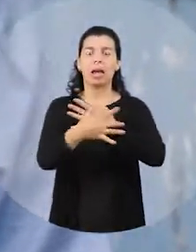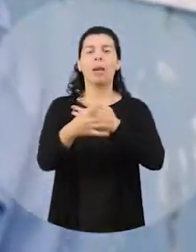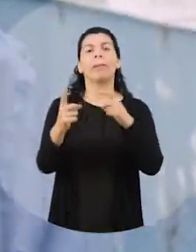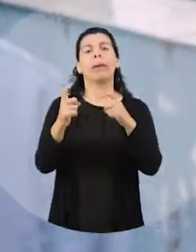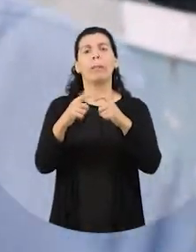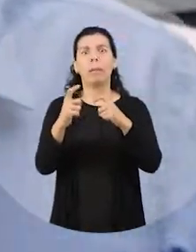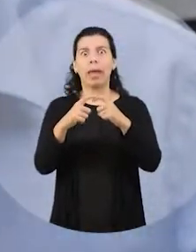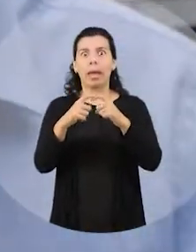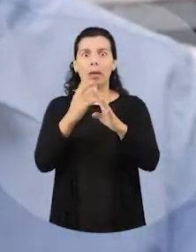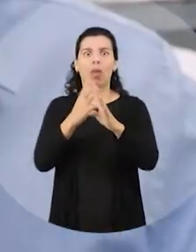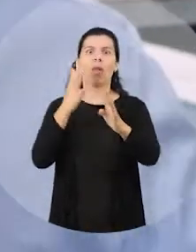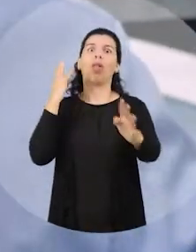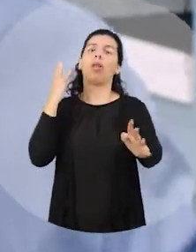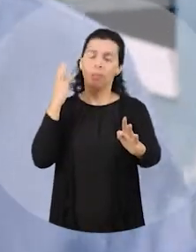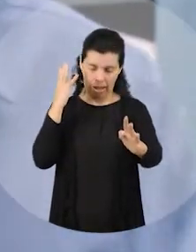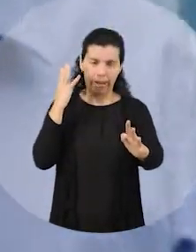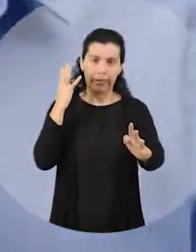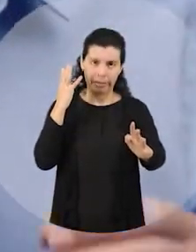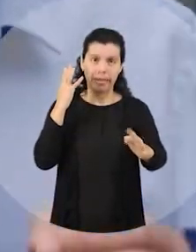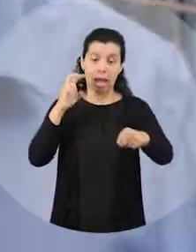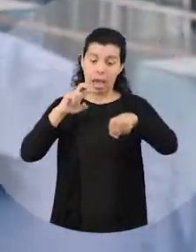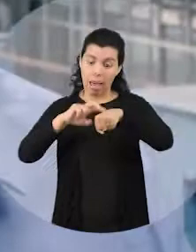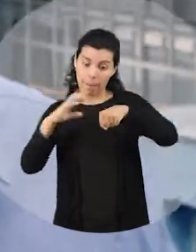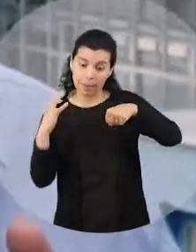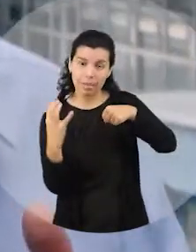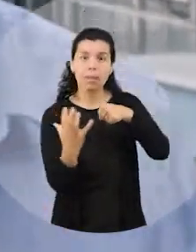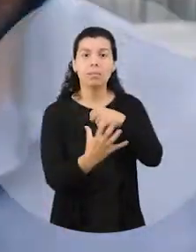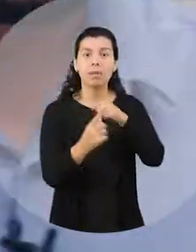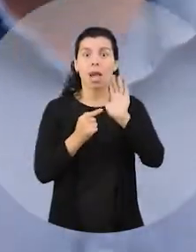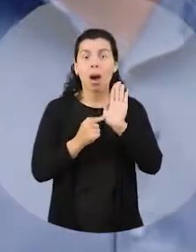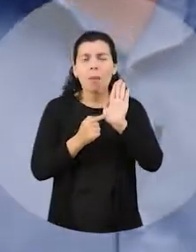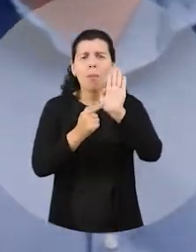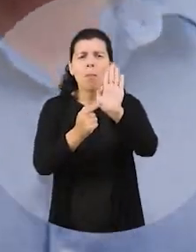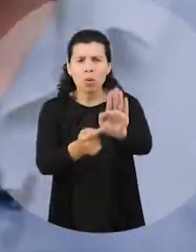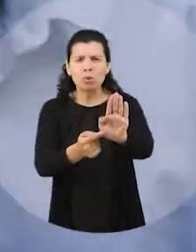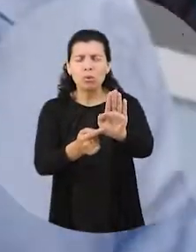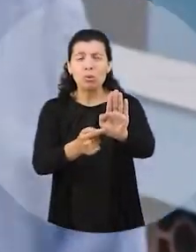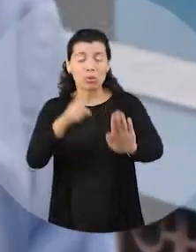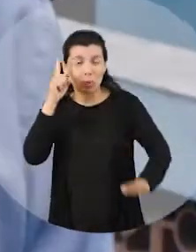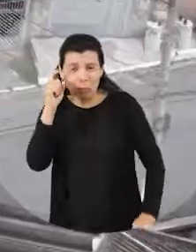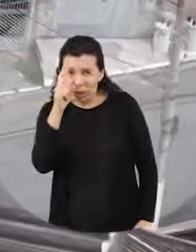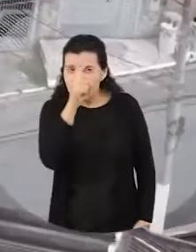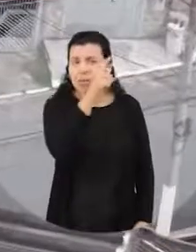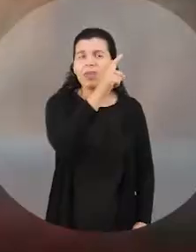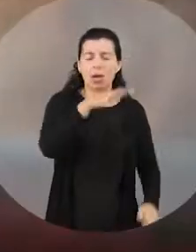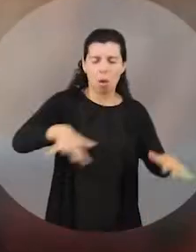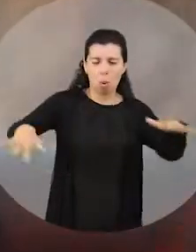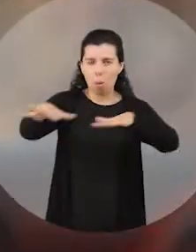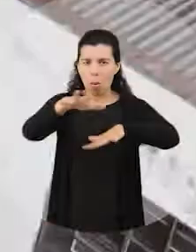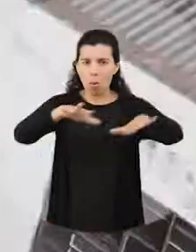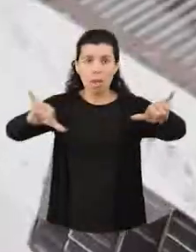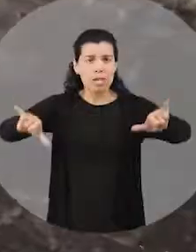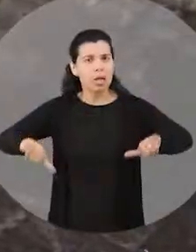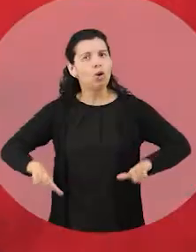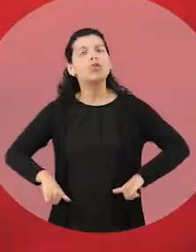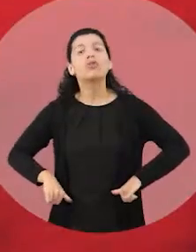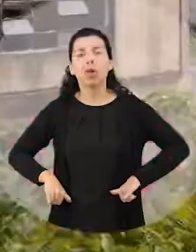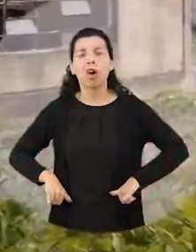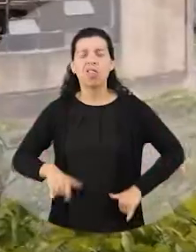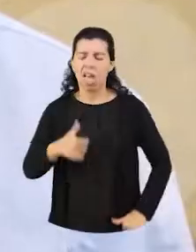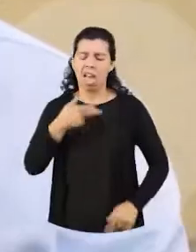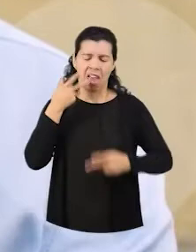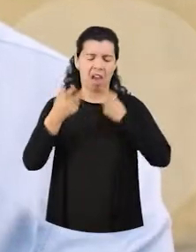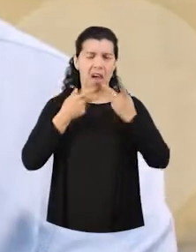quase dobrou Havan de Mia só escancarou a Dura realidade que a população enfrenta eles